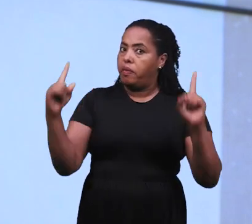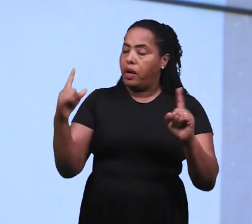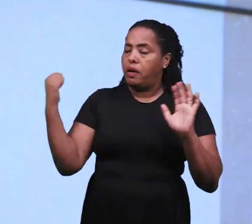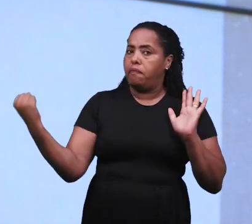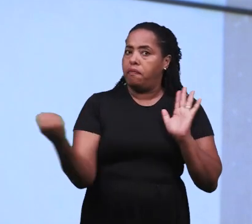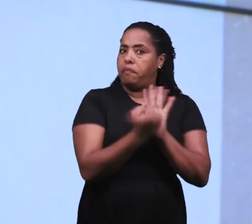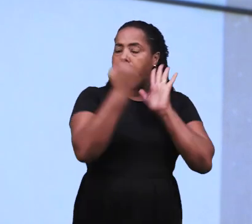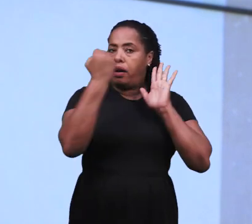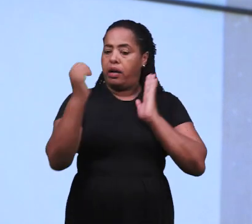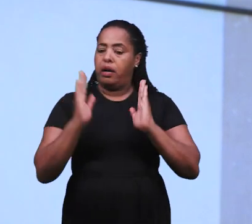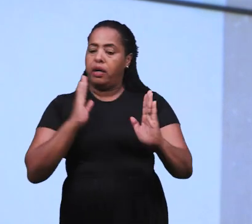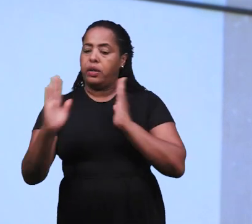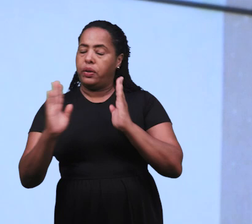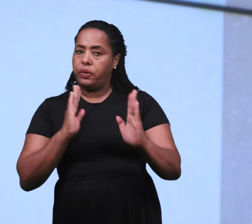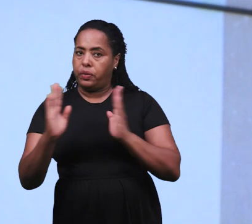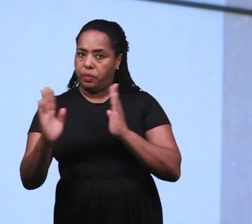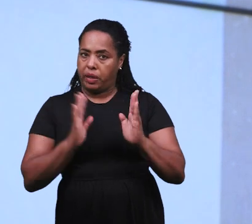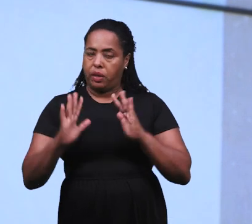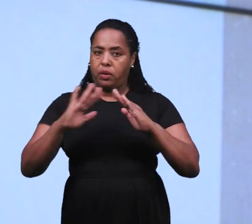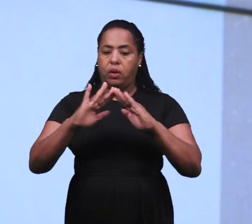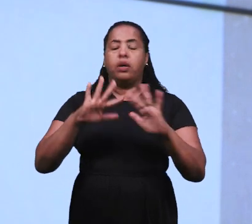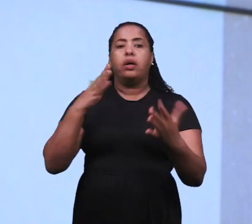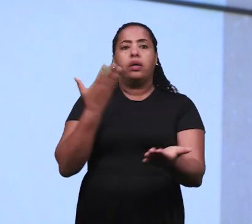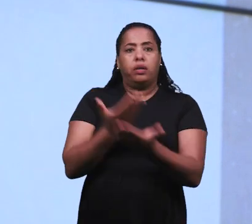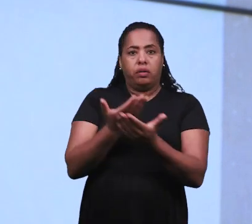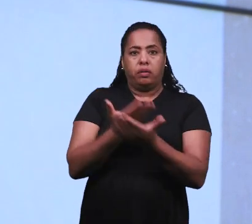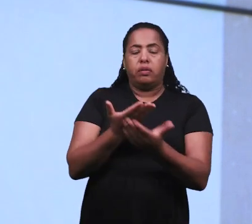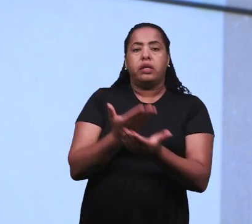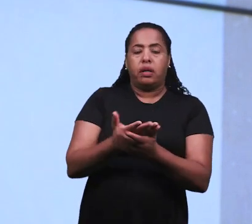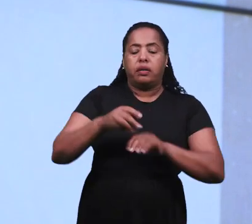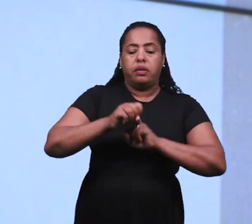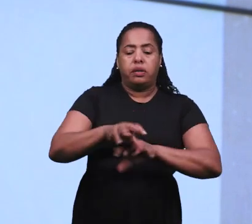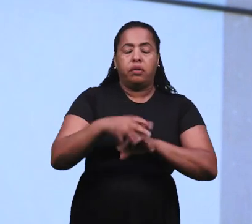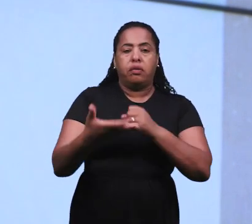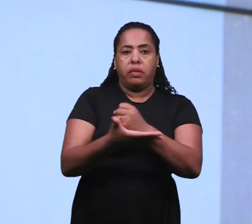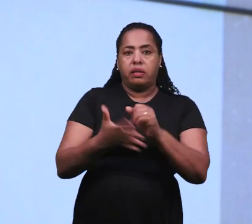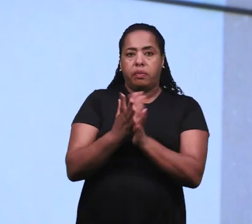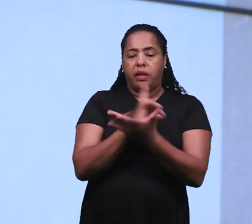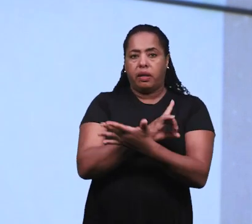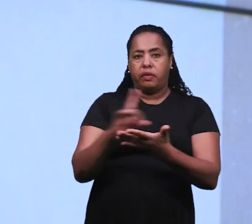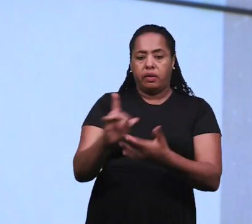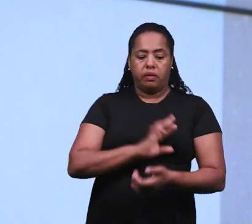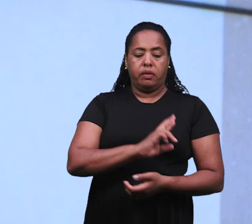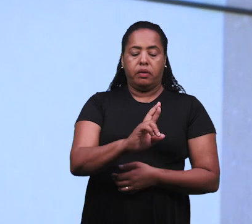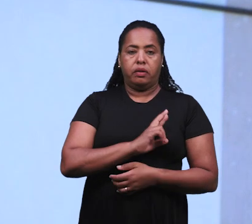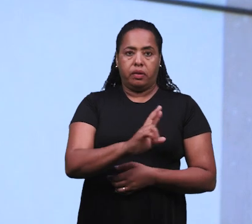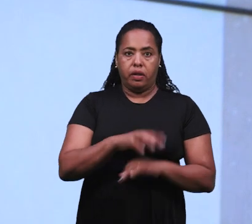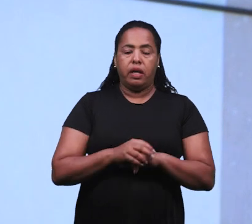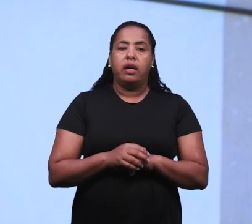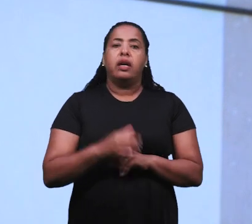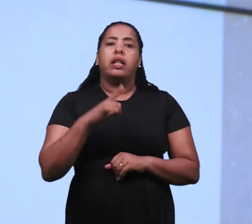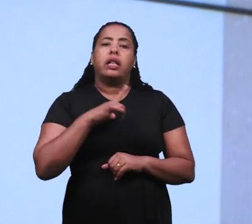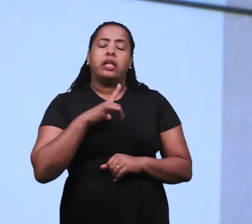marcou nesse período do colégio confessional foi que na adolescência ali, talvez no início da adolescência, eu